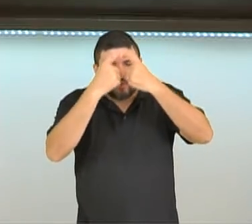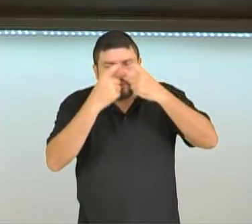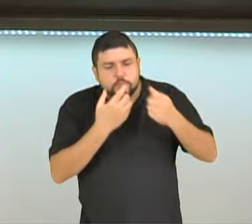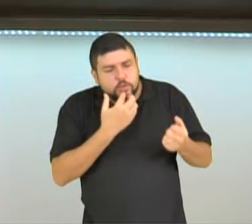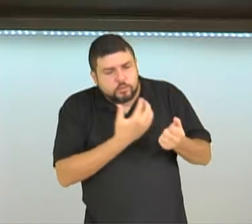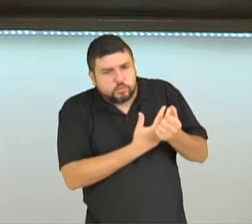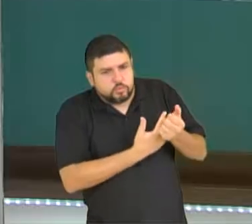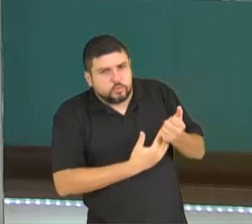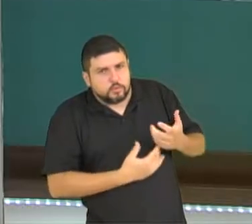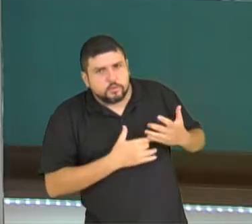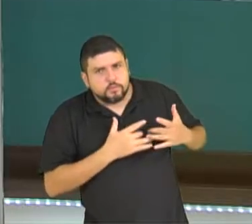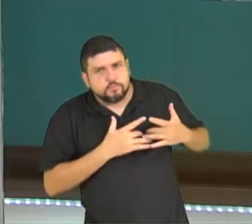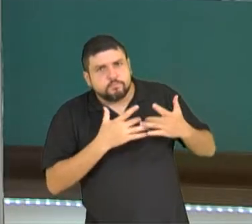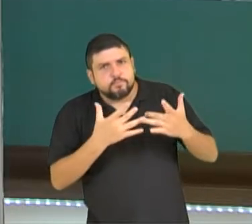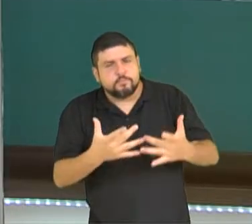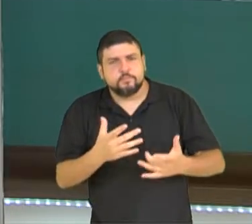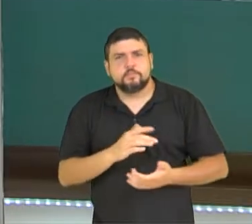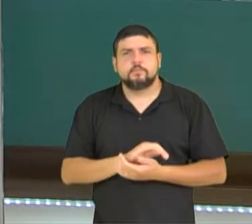doação.